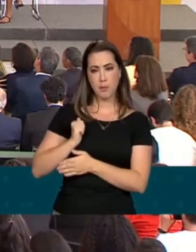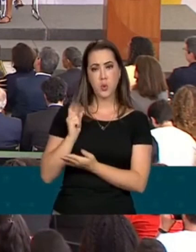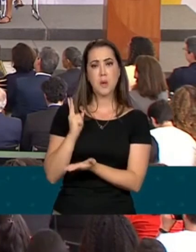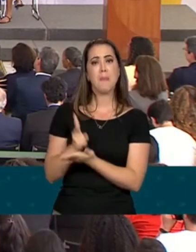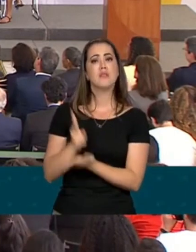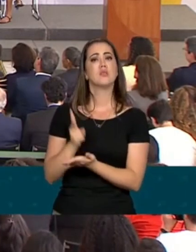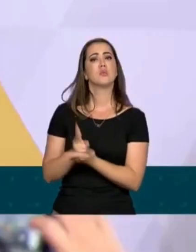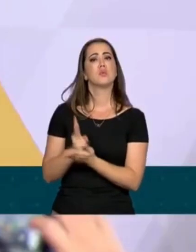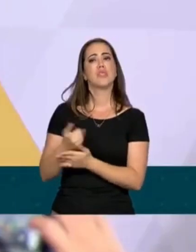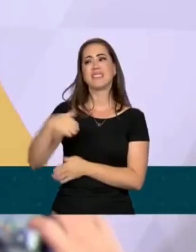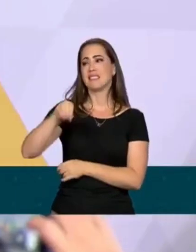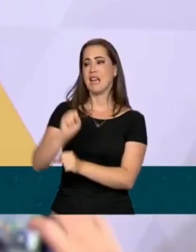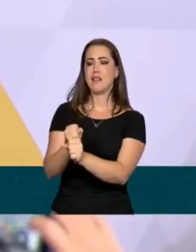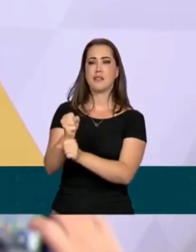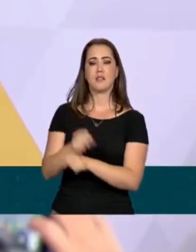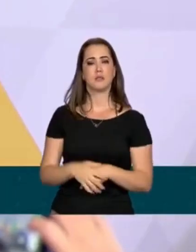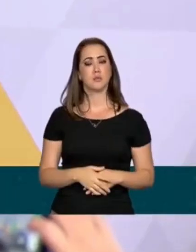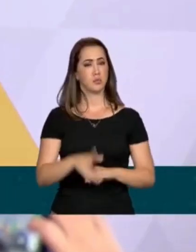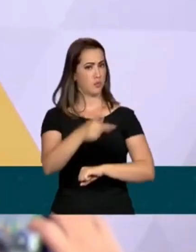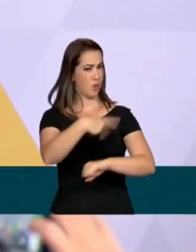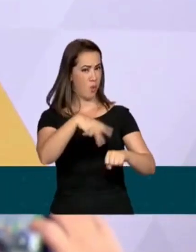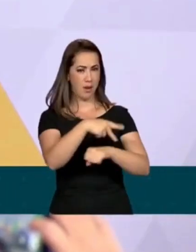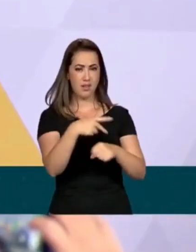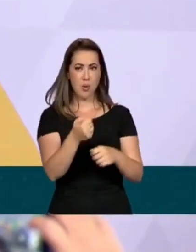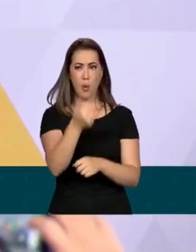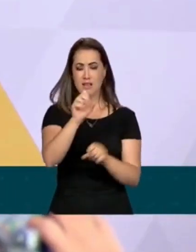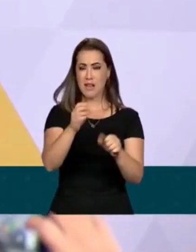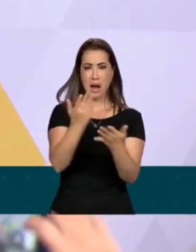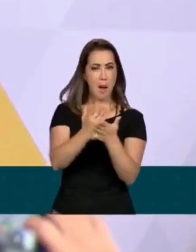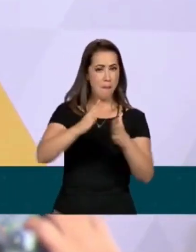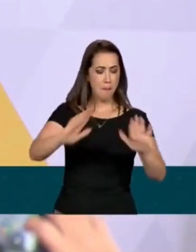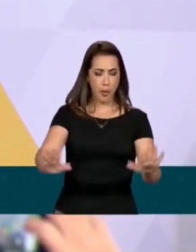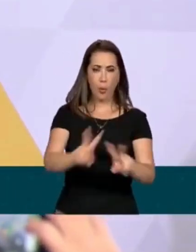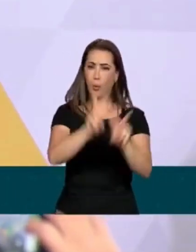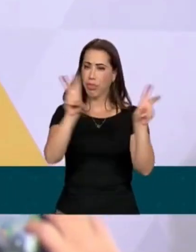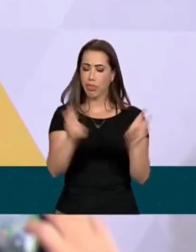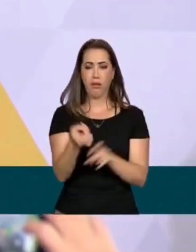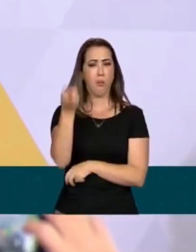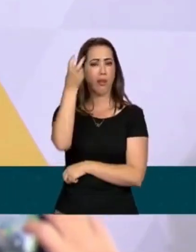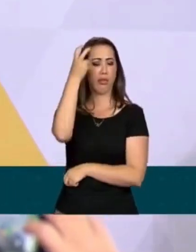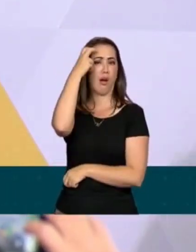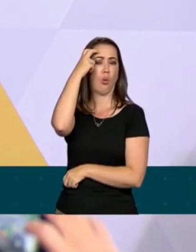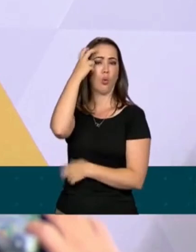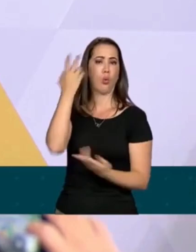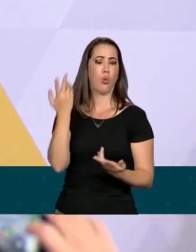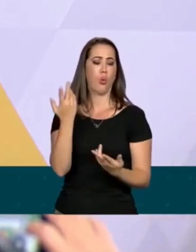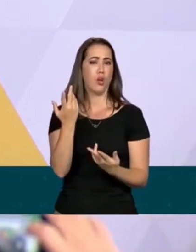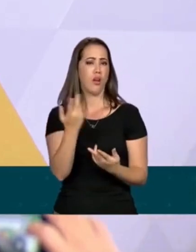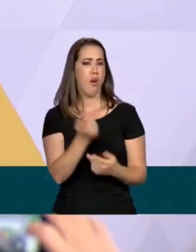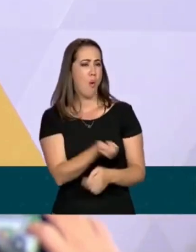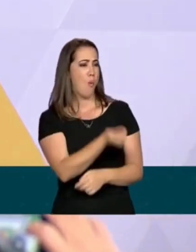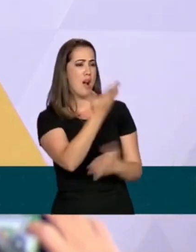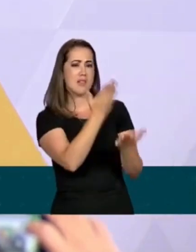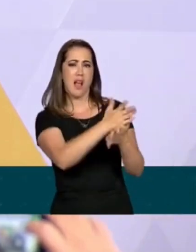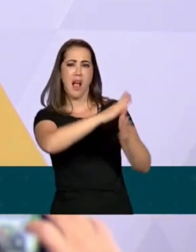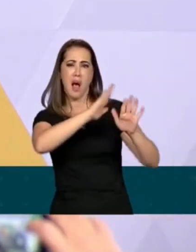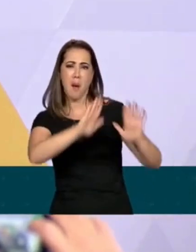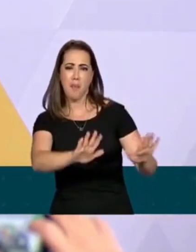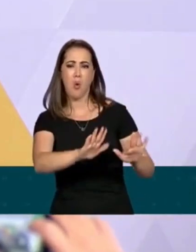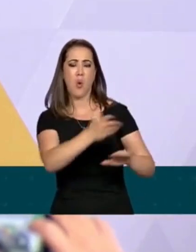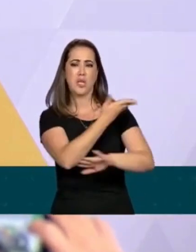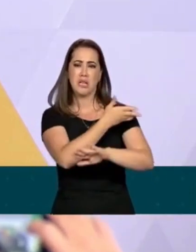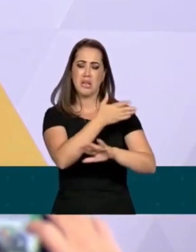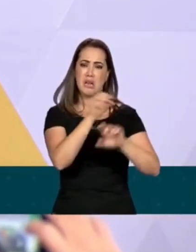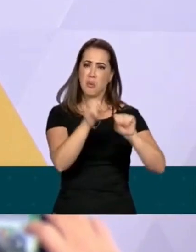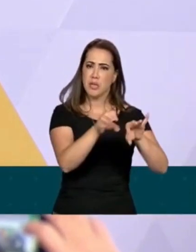um país que foi semi-destruído na área da cultura, que foi semi-destruído na área da educação, que foi